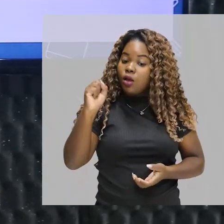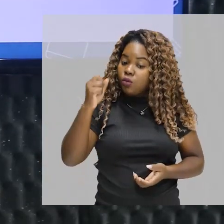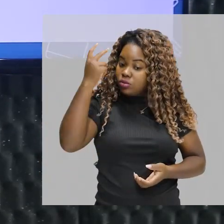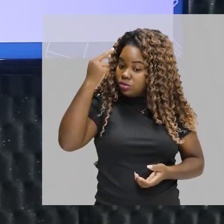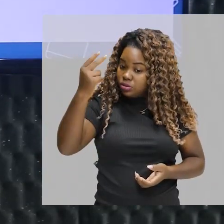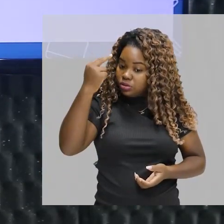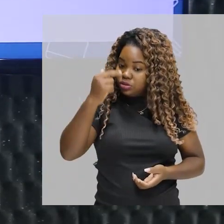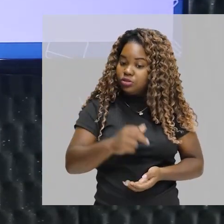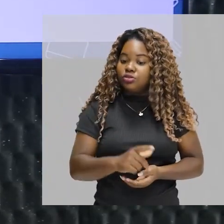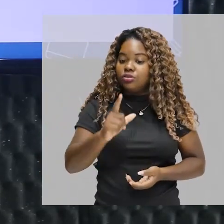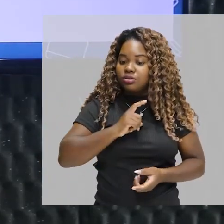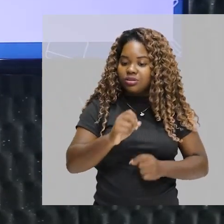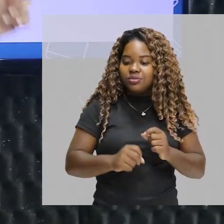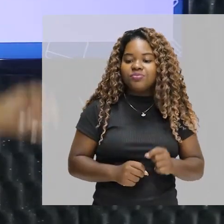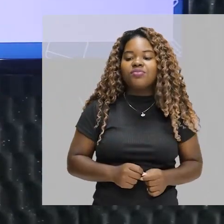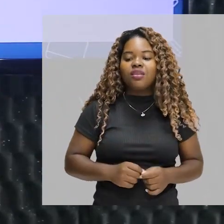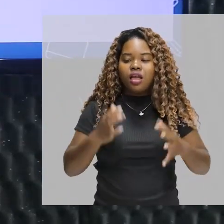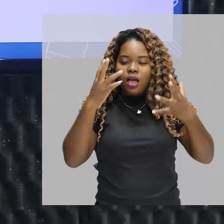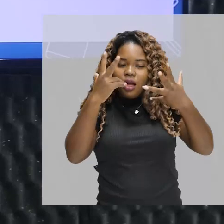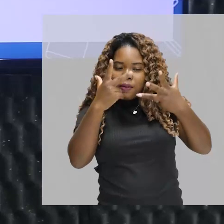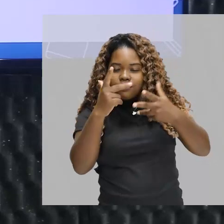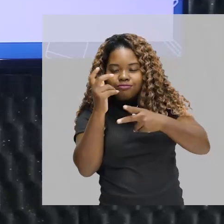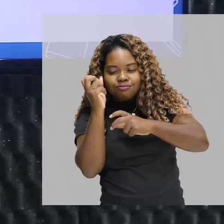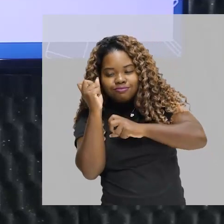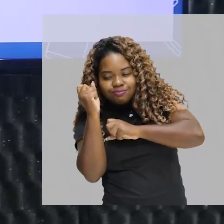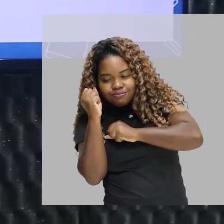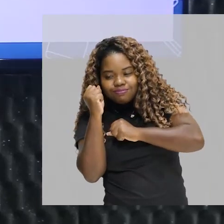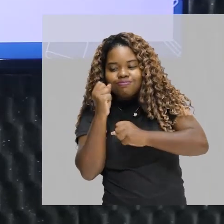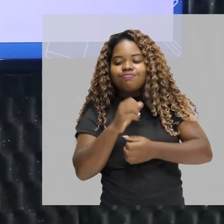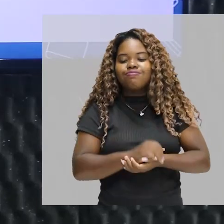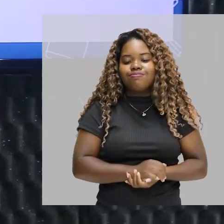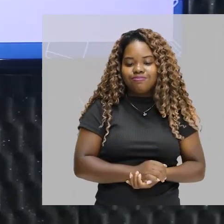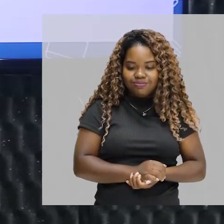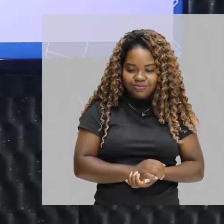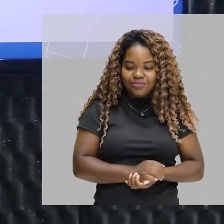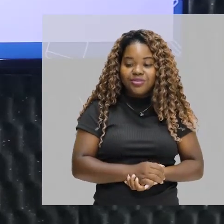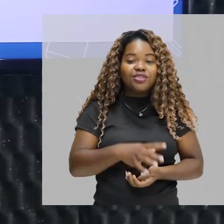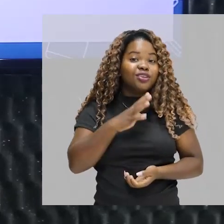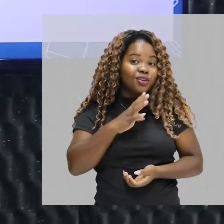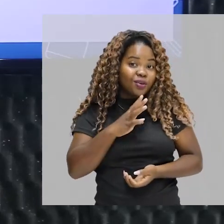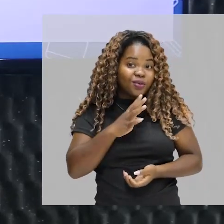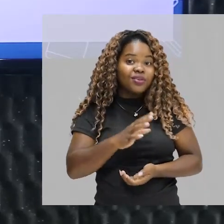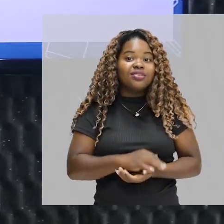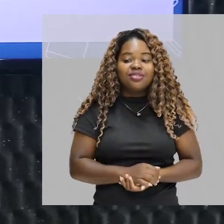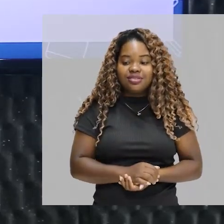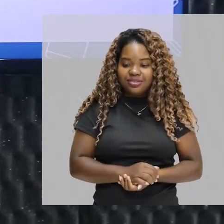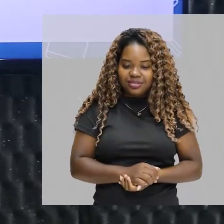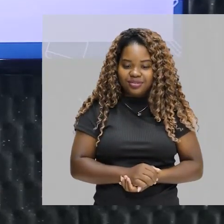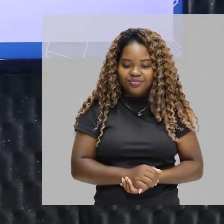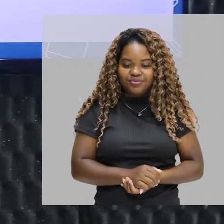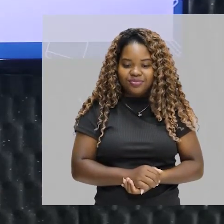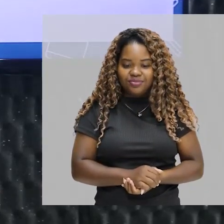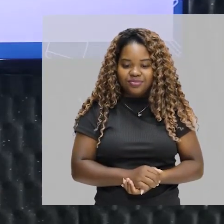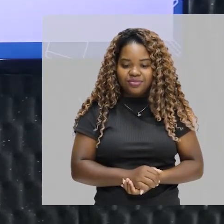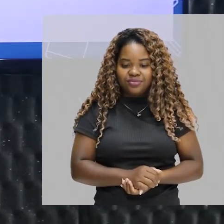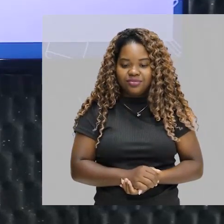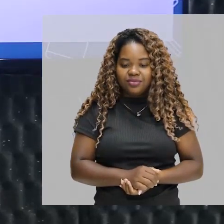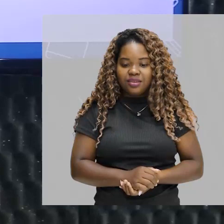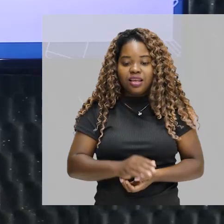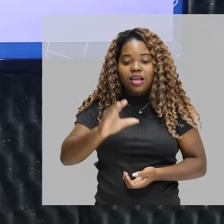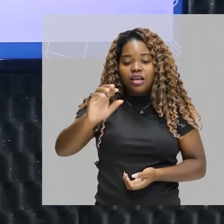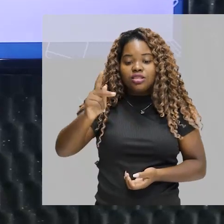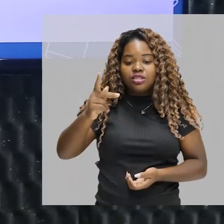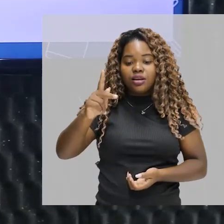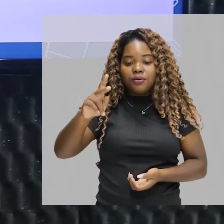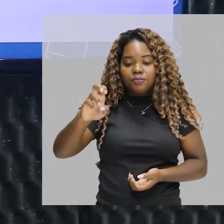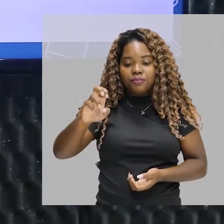foram contempladas. A Bela Adormecida no Bosque, nós conhecemos a Bela Adormecida, né? Chapeuzinho